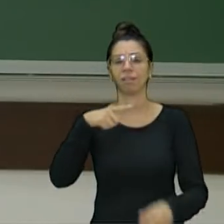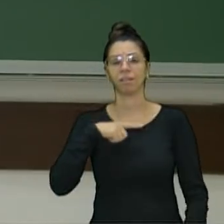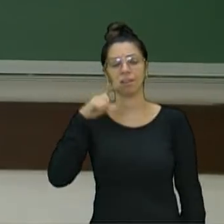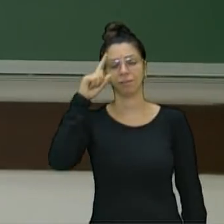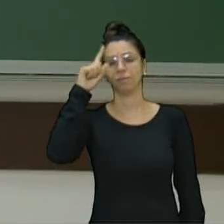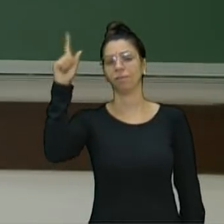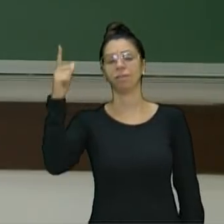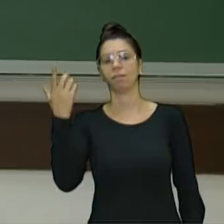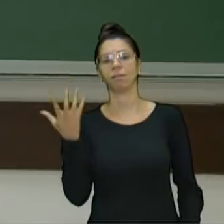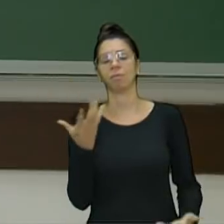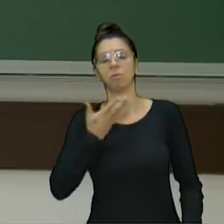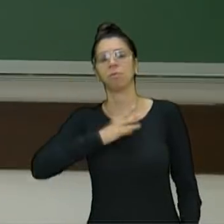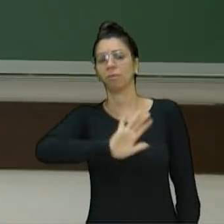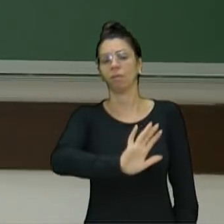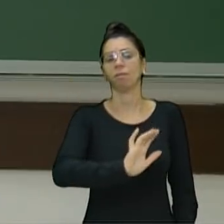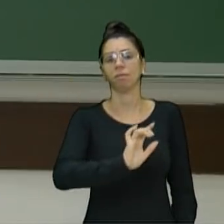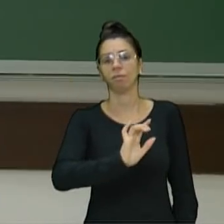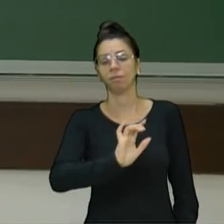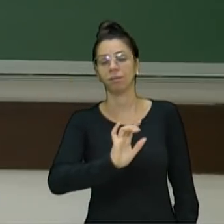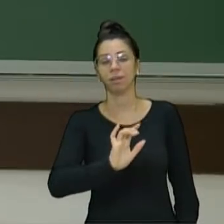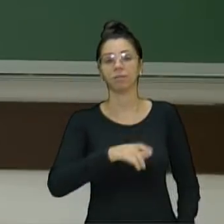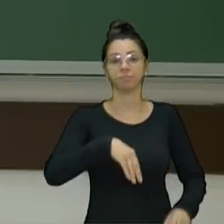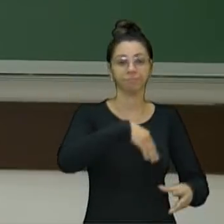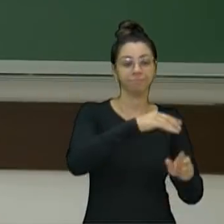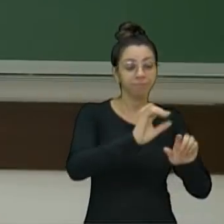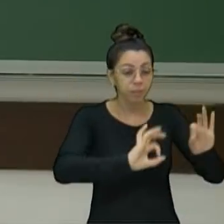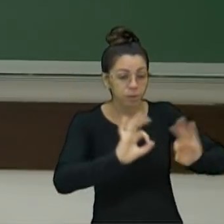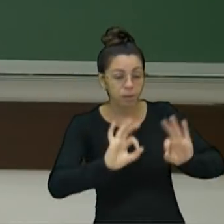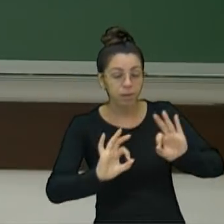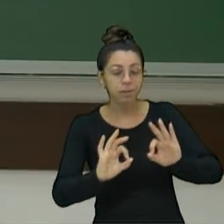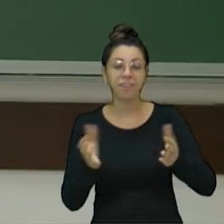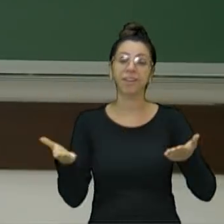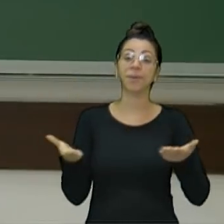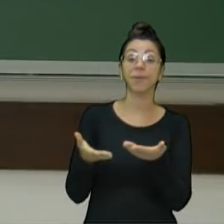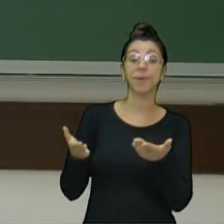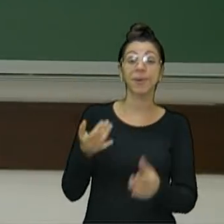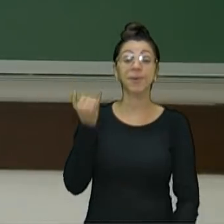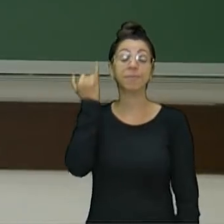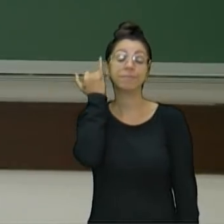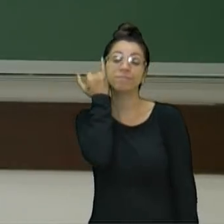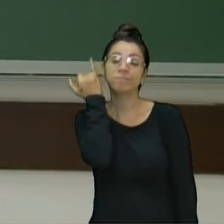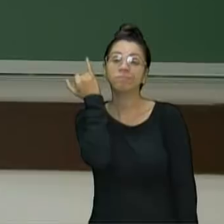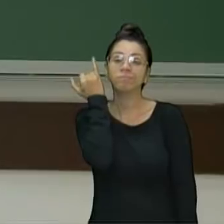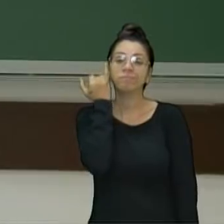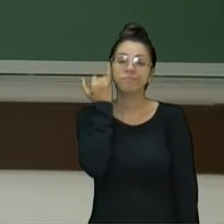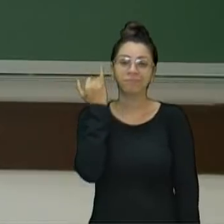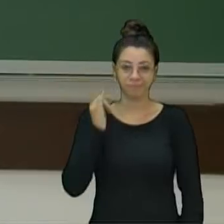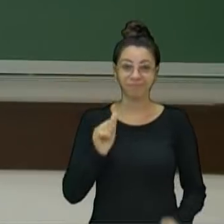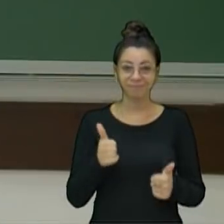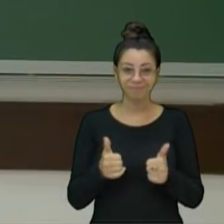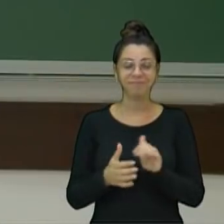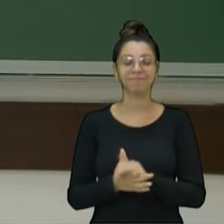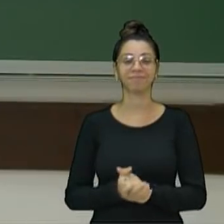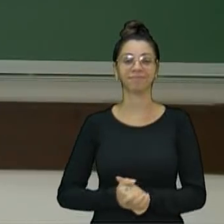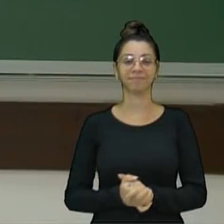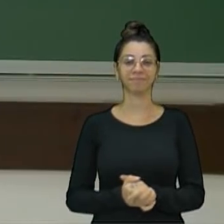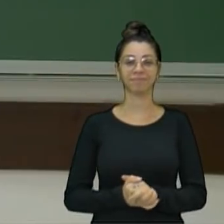muito afim de arrumar o quarto. E daí é aquele dia que você feel lazy and leave the house in a mess.